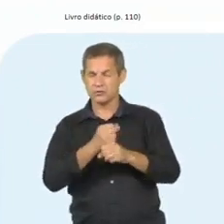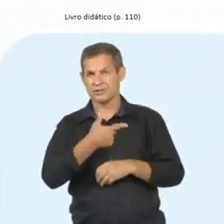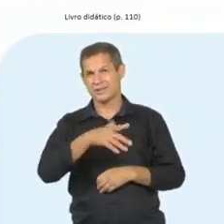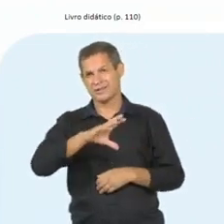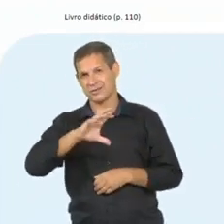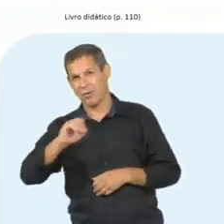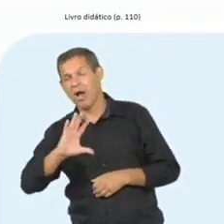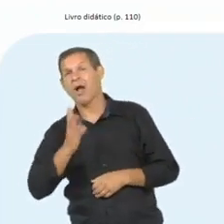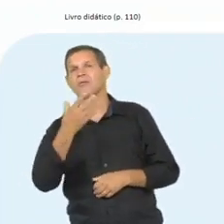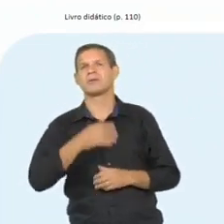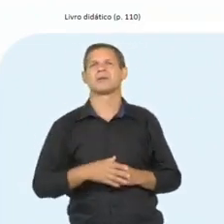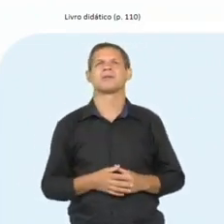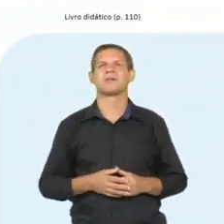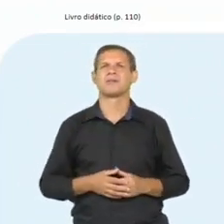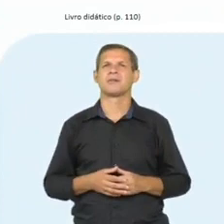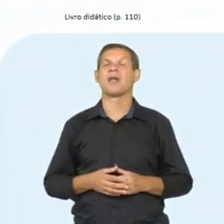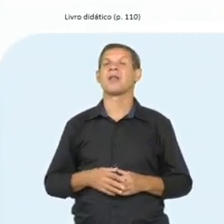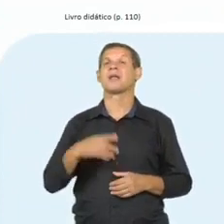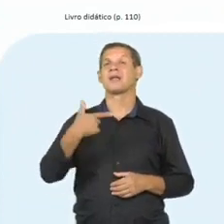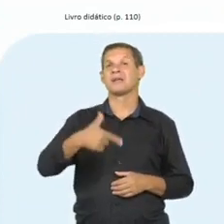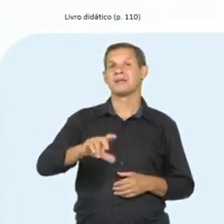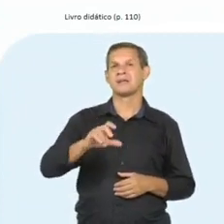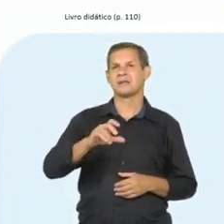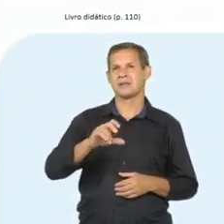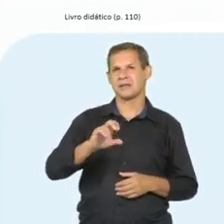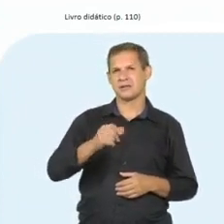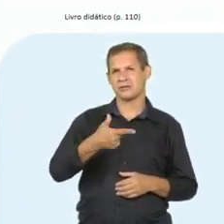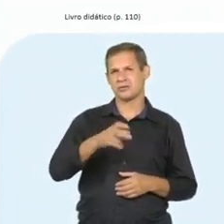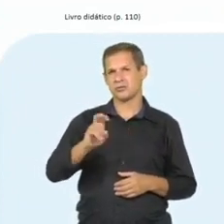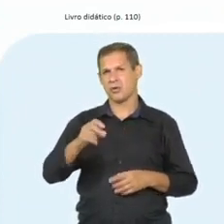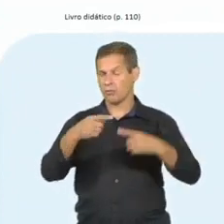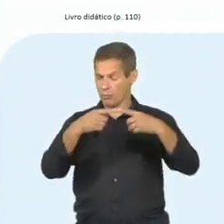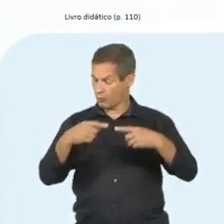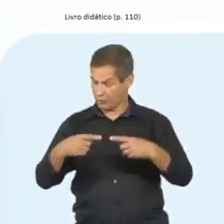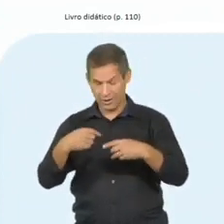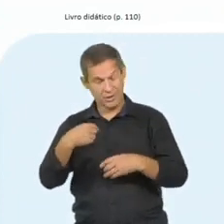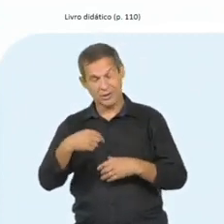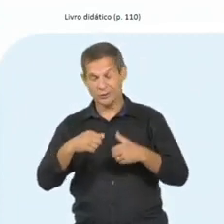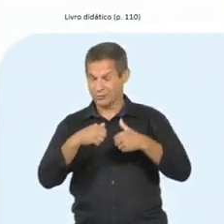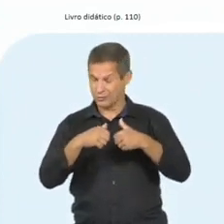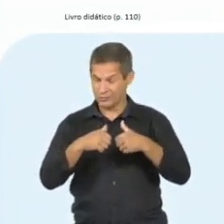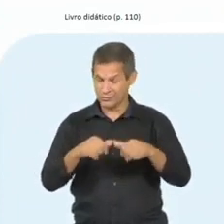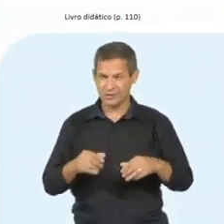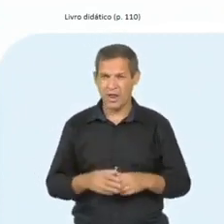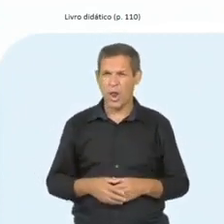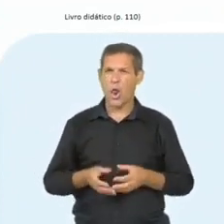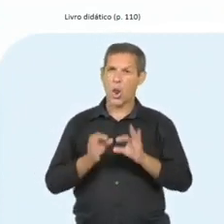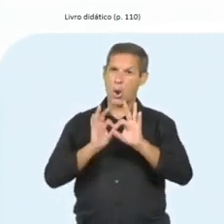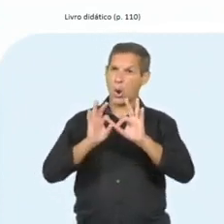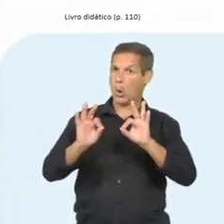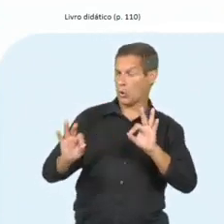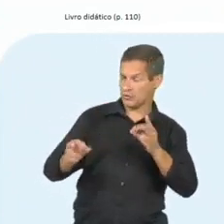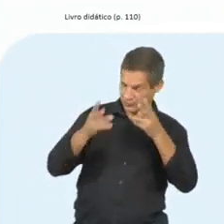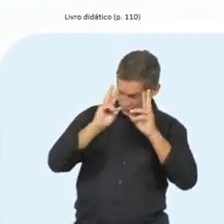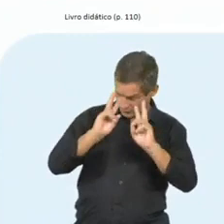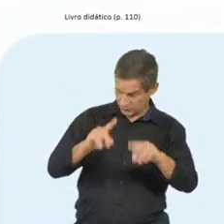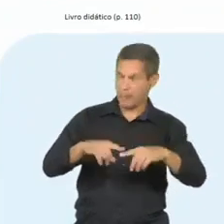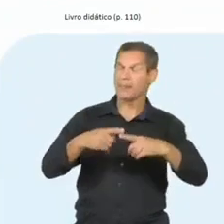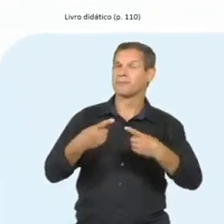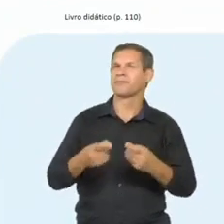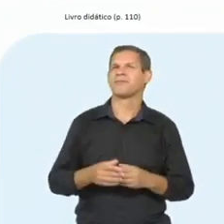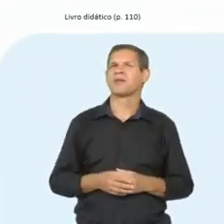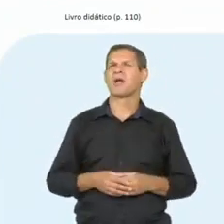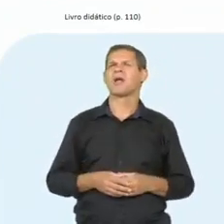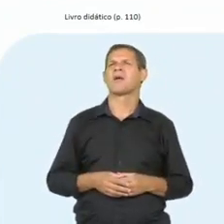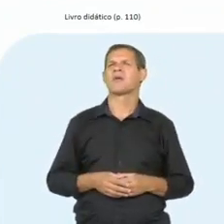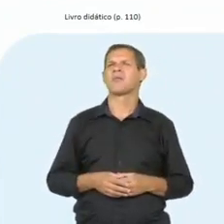2000, isso acontece. Em 2025, vamos combinar que não está longe, olha só,